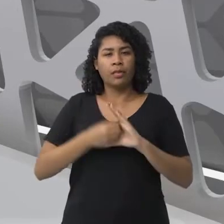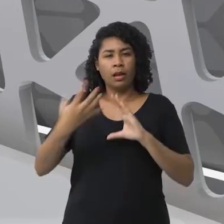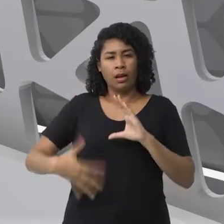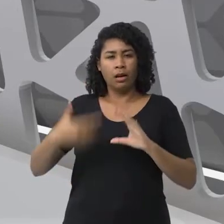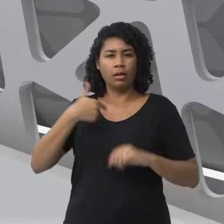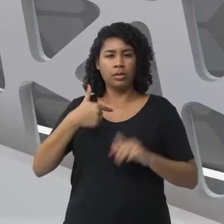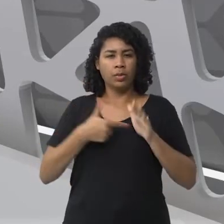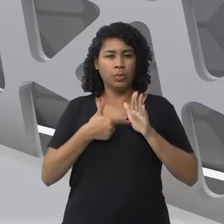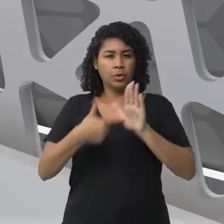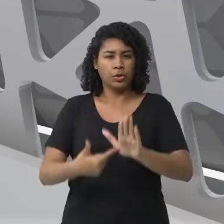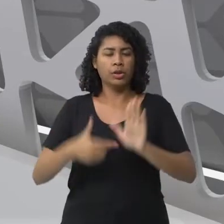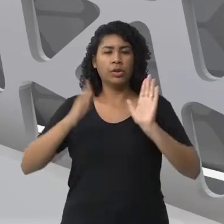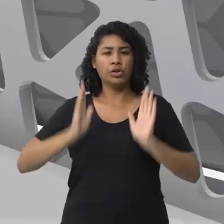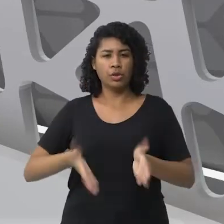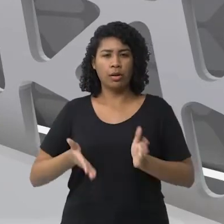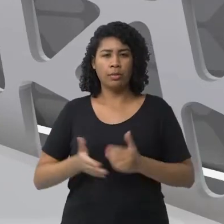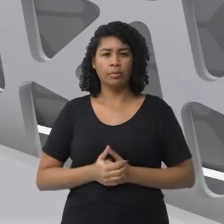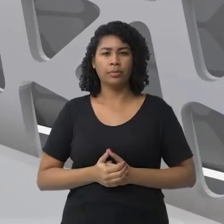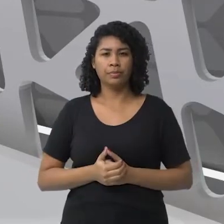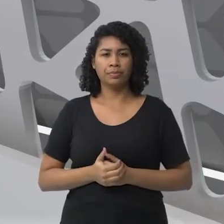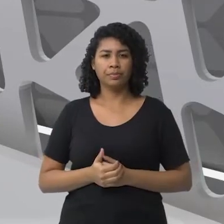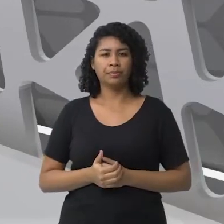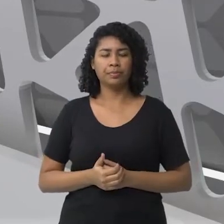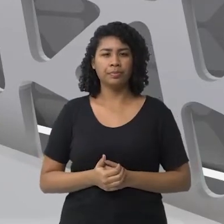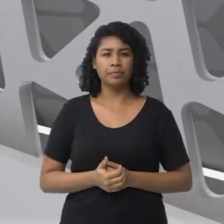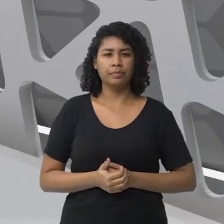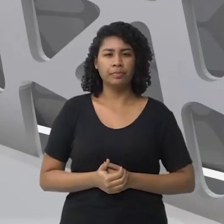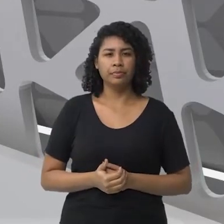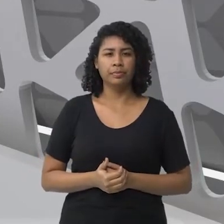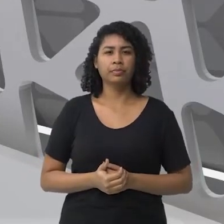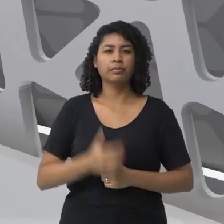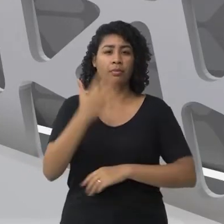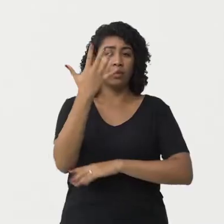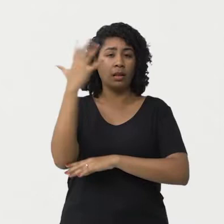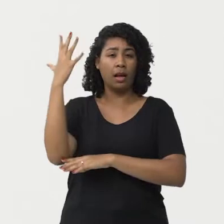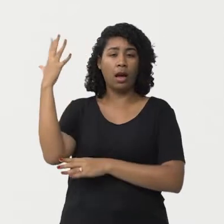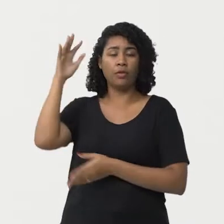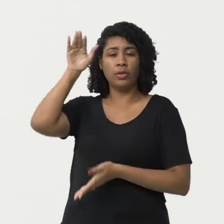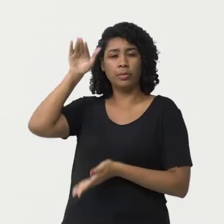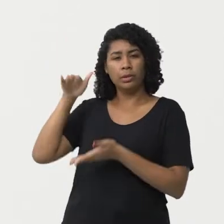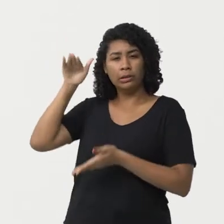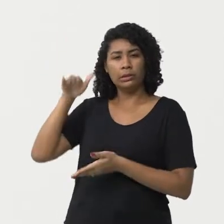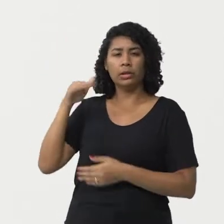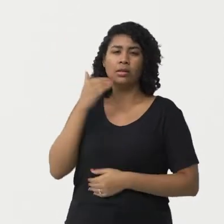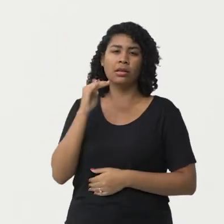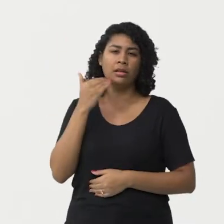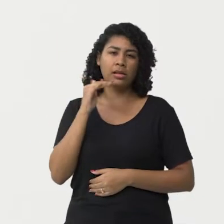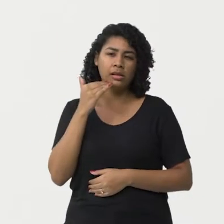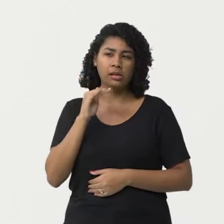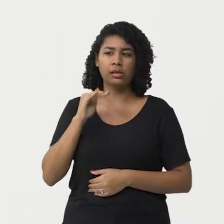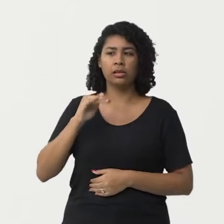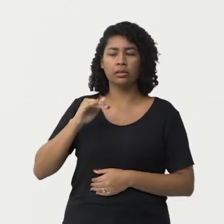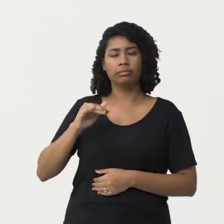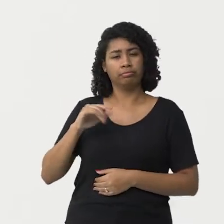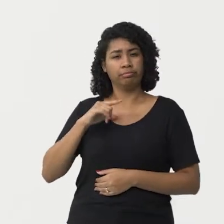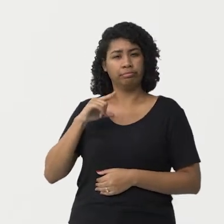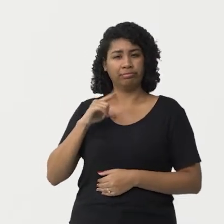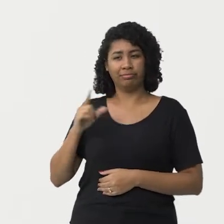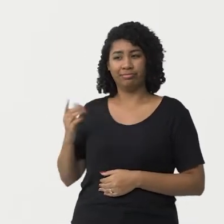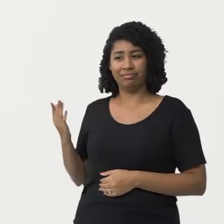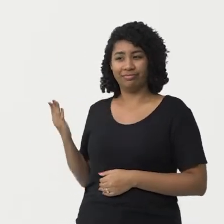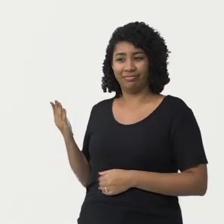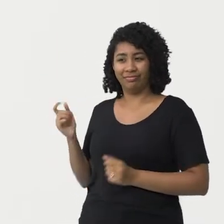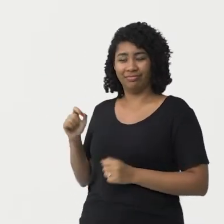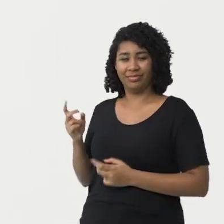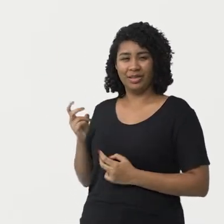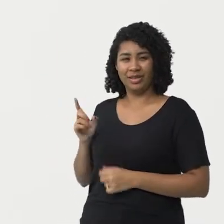apresentei para vocês da nossa vegetação que está presente dentro do cerrado, árvores baixas, inclinadas, tortuosas, que são tortas,